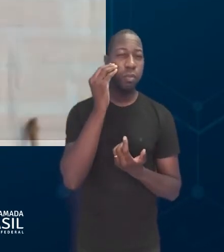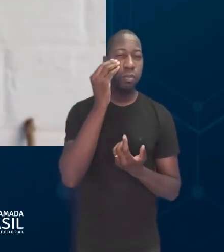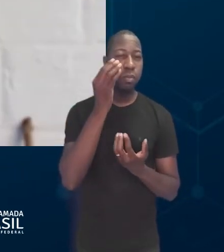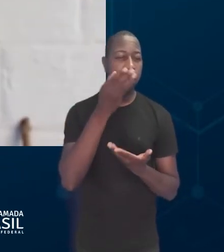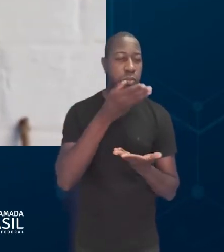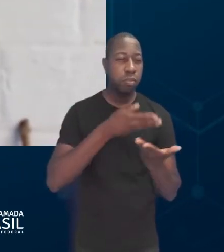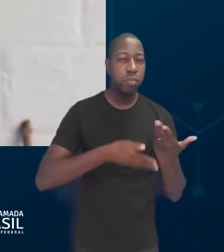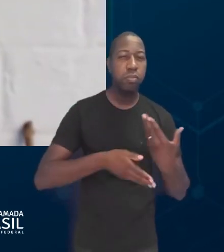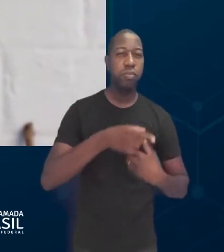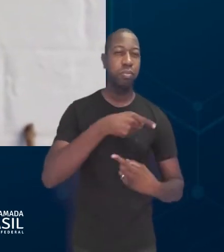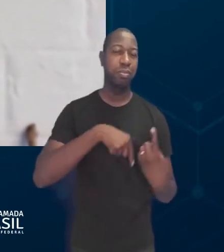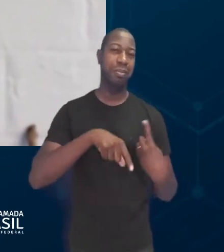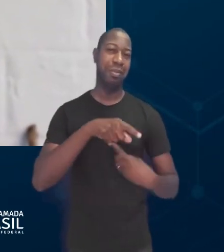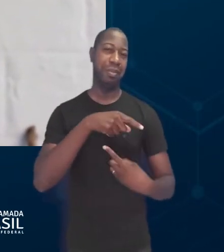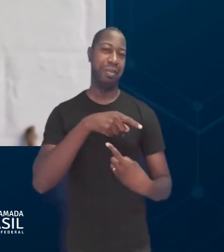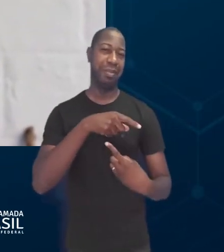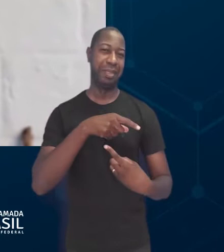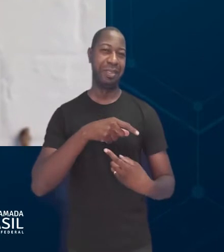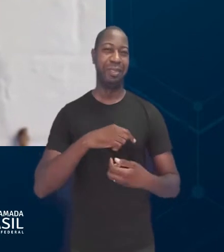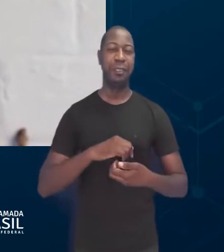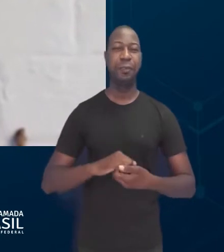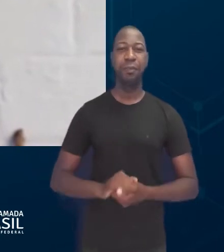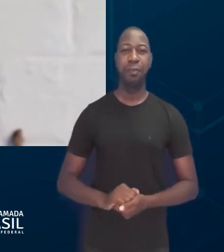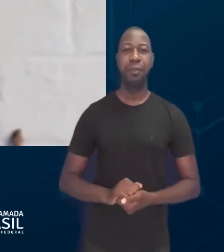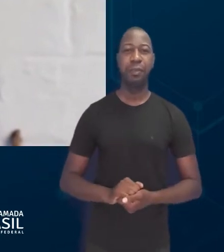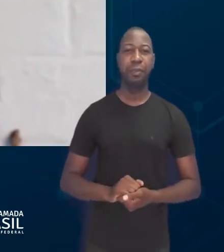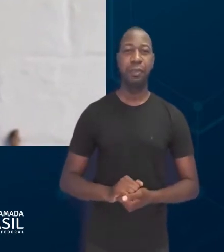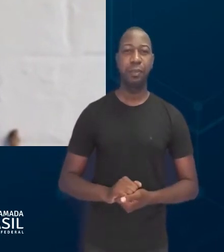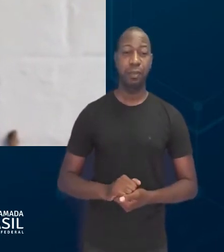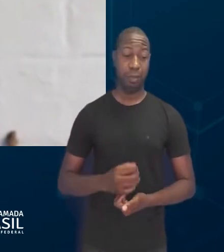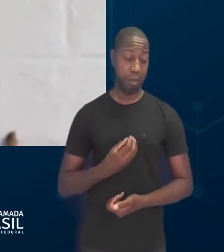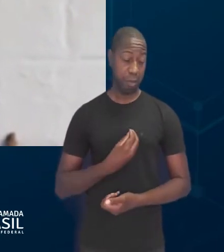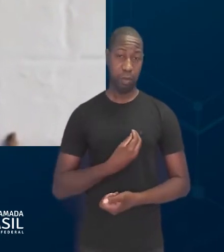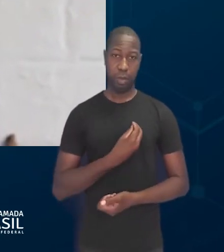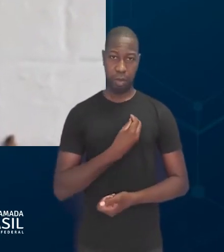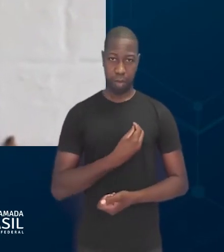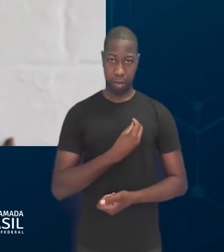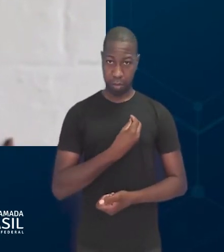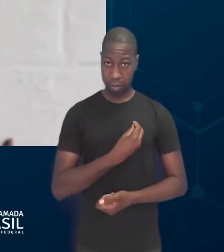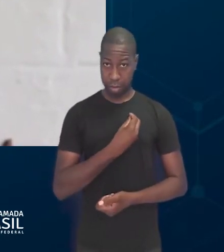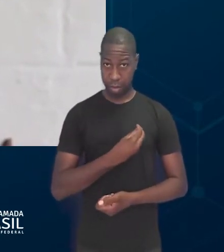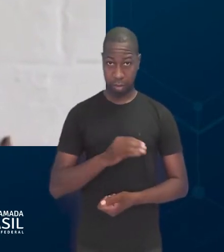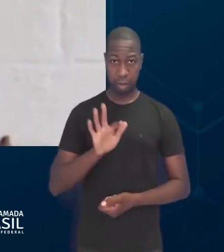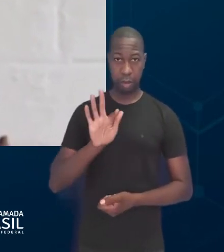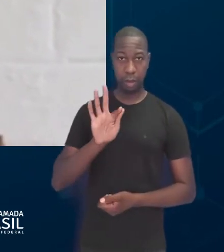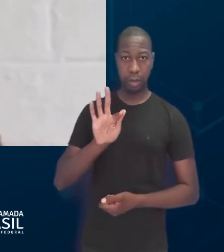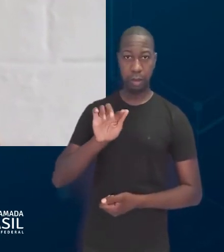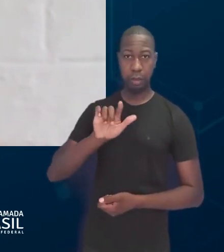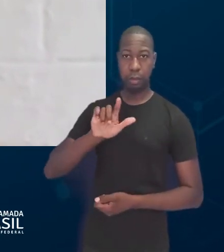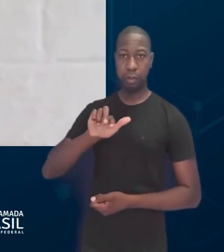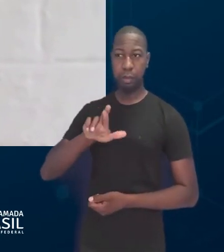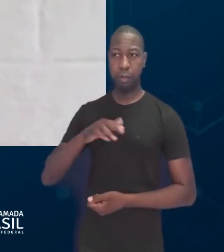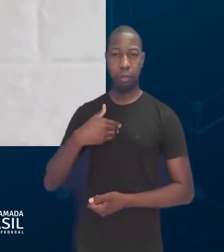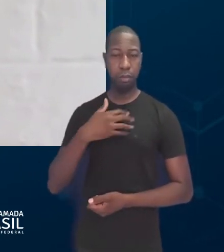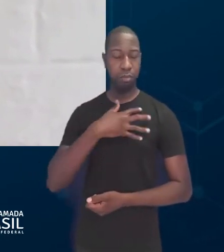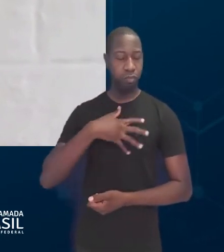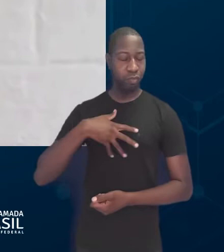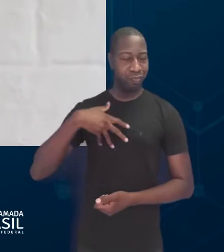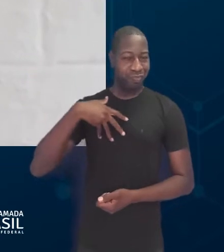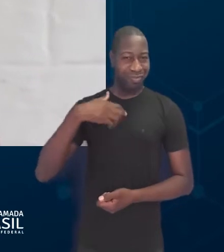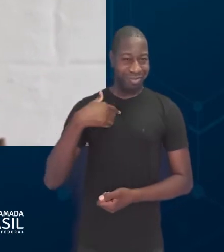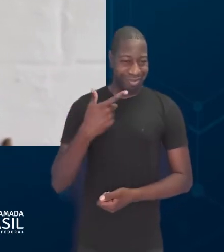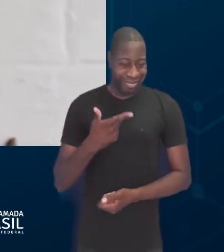livro. Participar desse grande evento aqui em Resende, a Feira Literária de Resende, é um orgulho muito